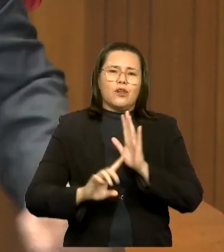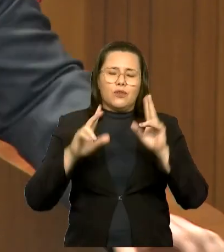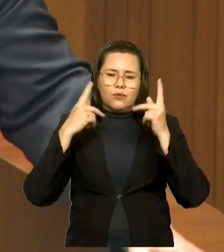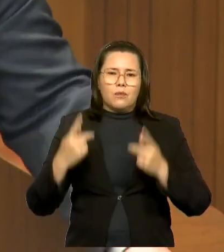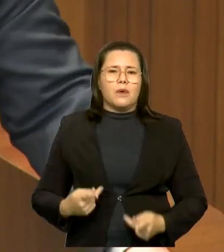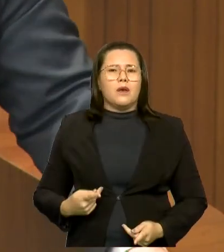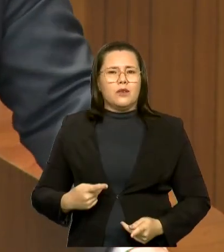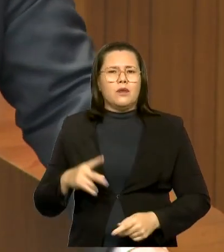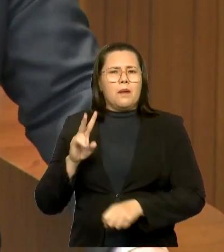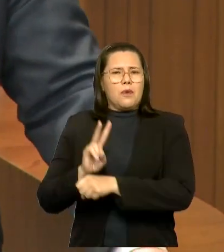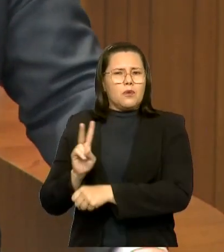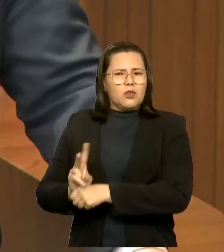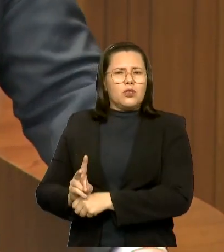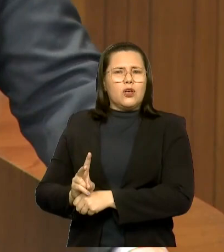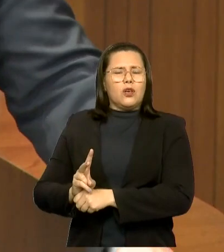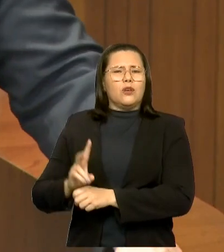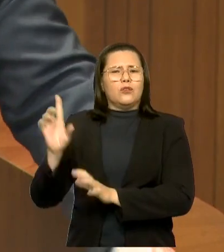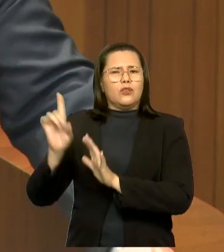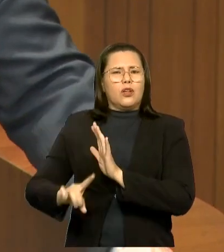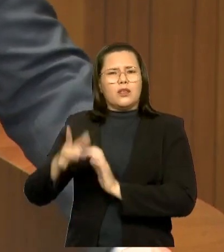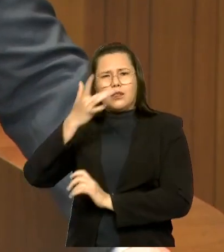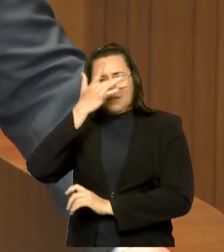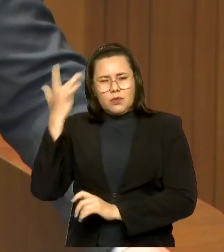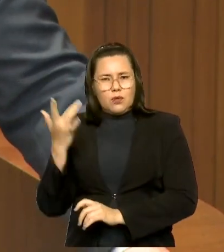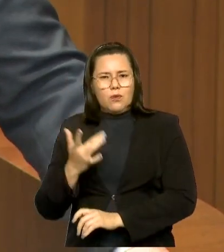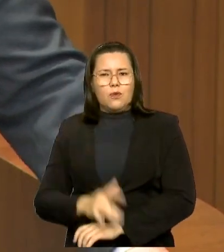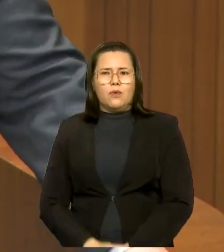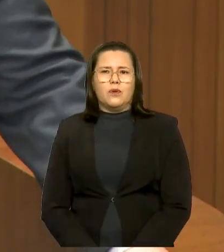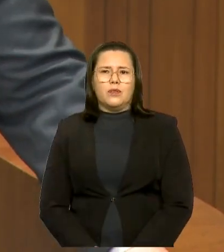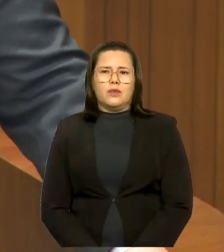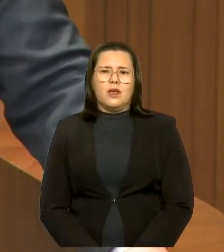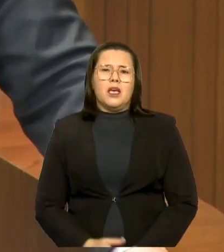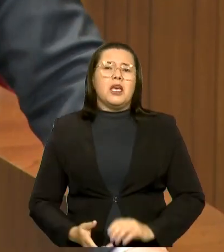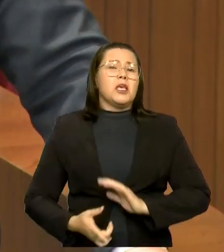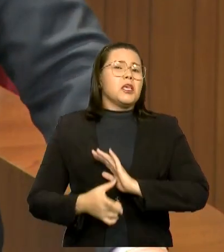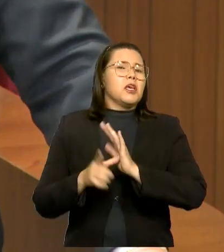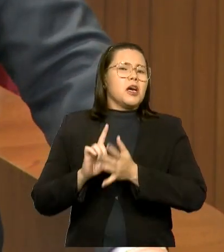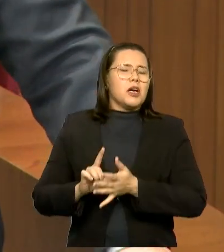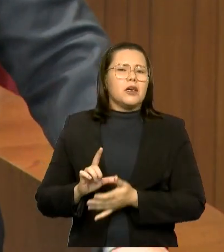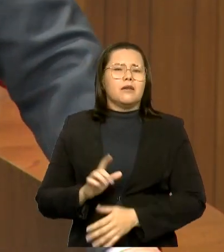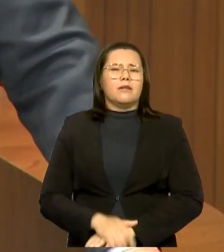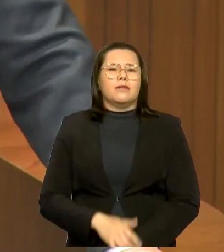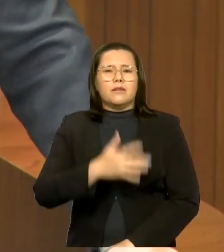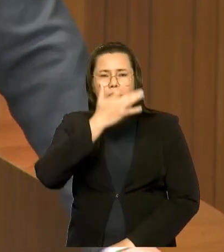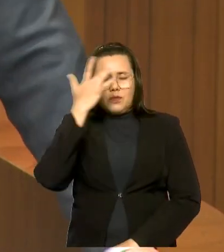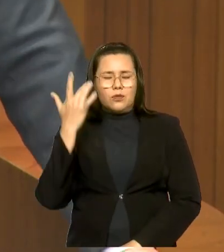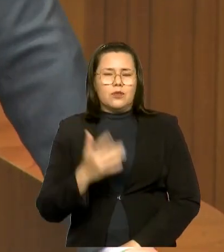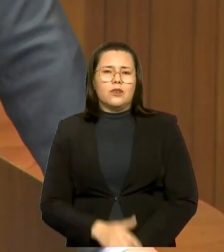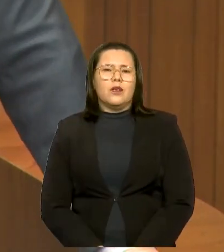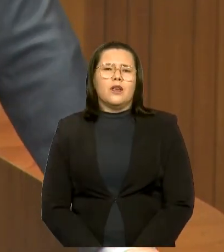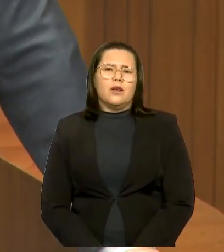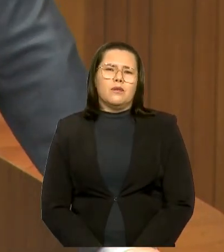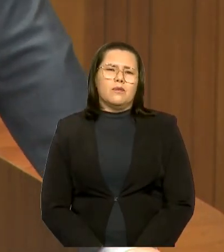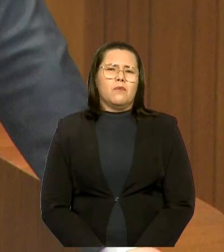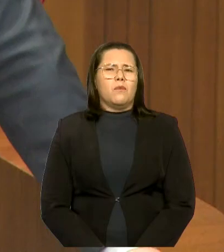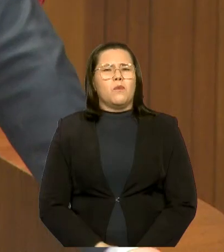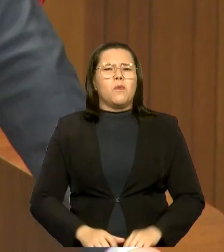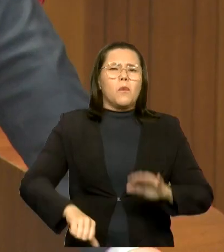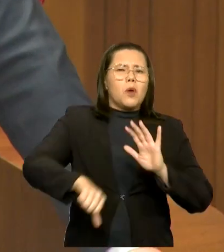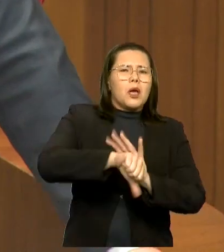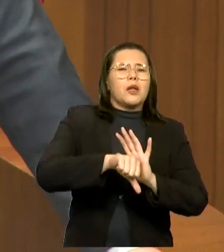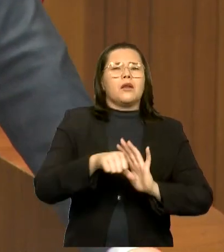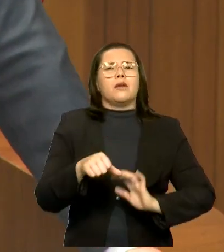pessoas. E aqueles que cometeram crimes, que antes viravam monstros quando entravam pelas portas de Pedrinhas, hoje trabalham